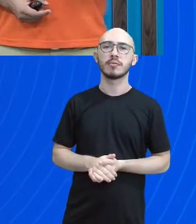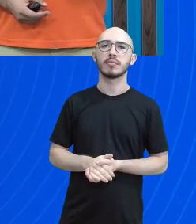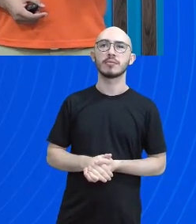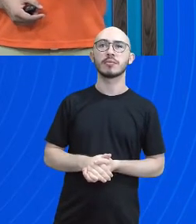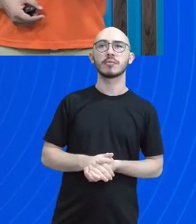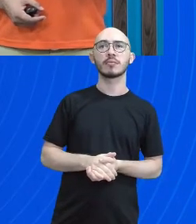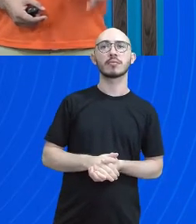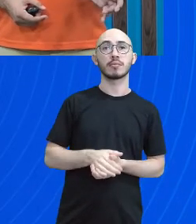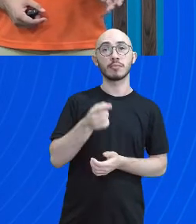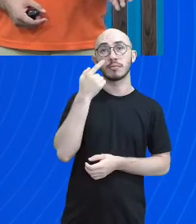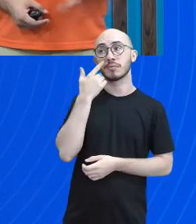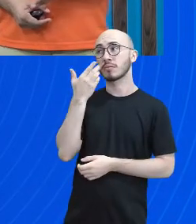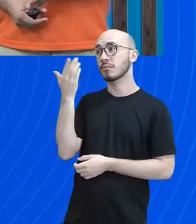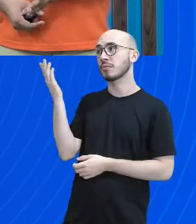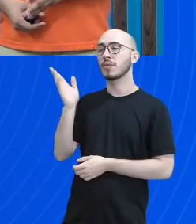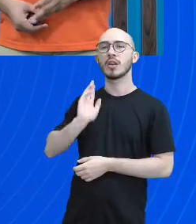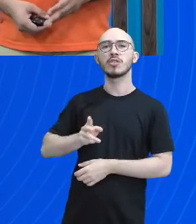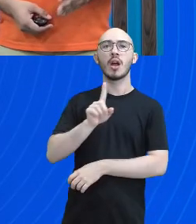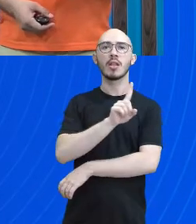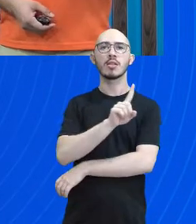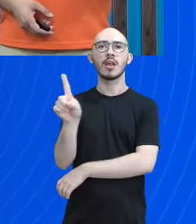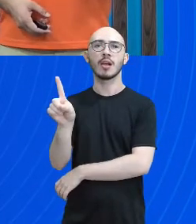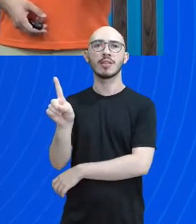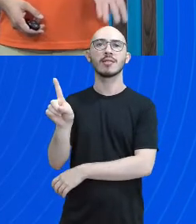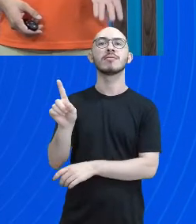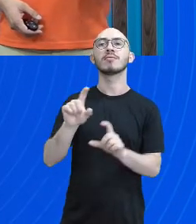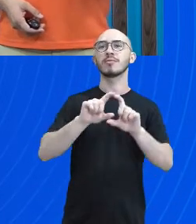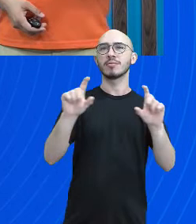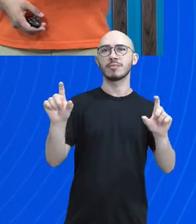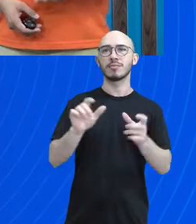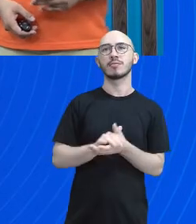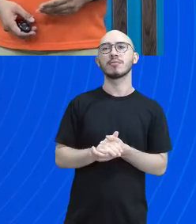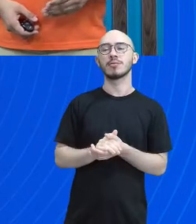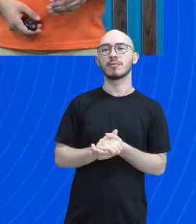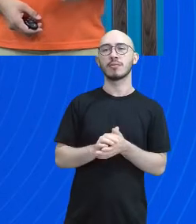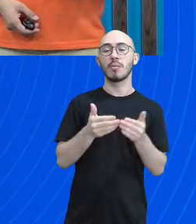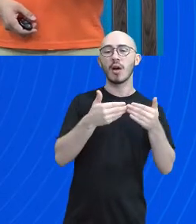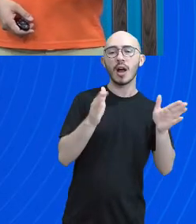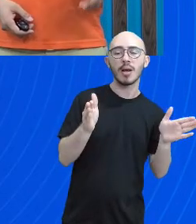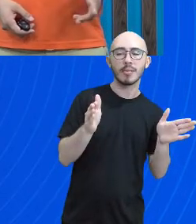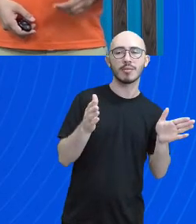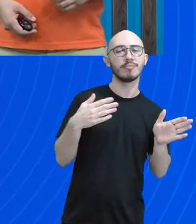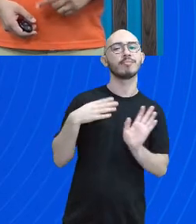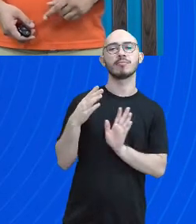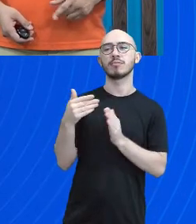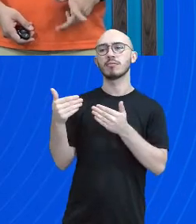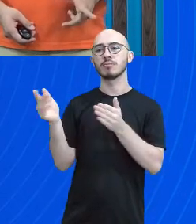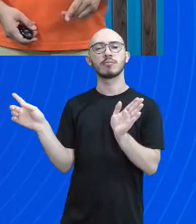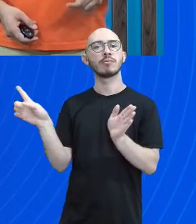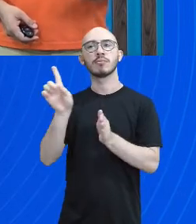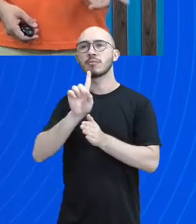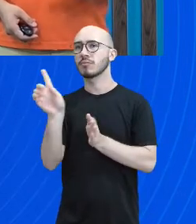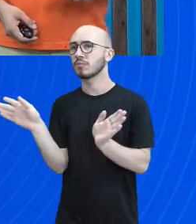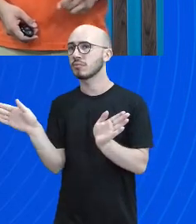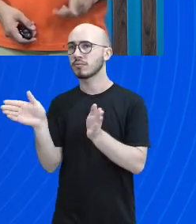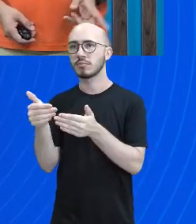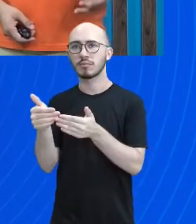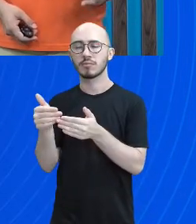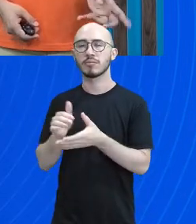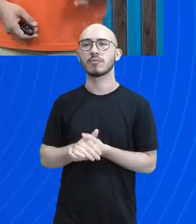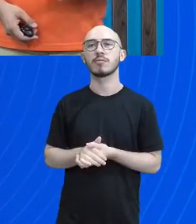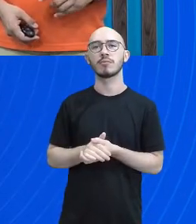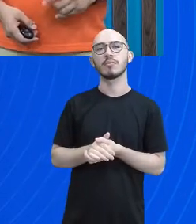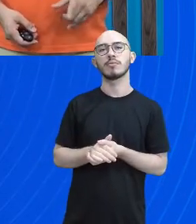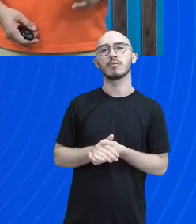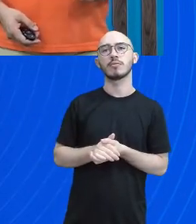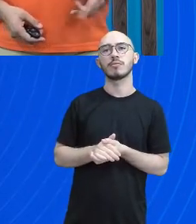bastou colocar o do not ou o don't, já está na negativa. Então, o que era abra, ficou não abra, né? Do not open ou don't open.